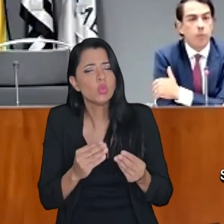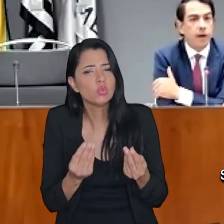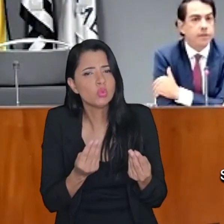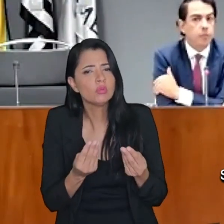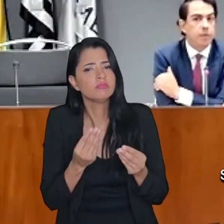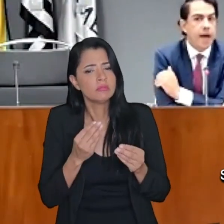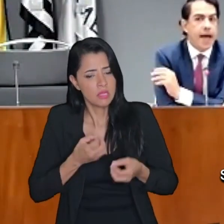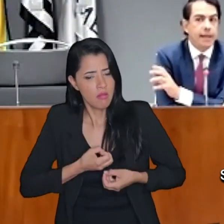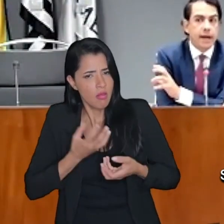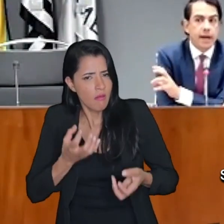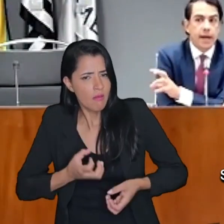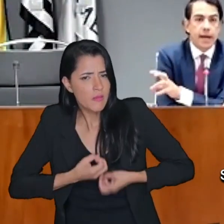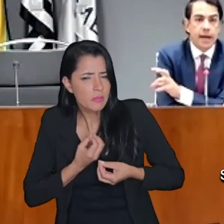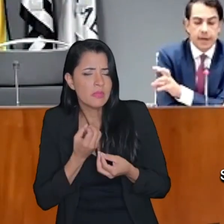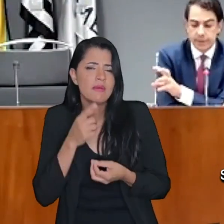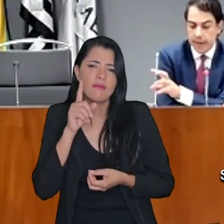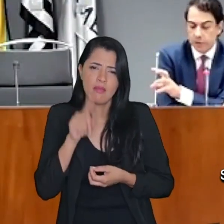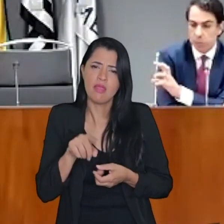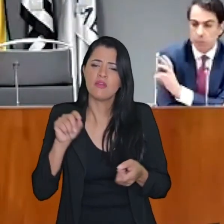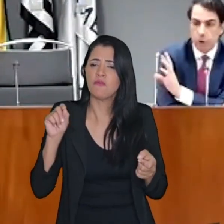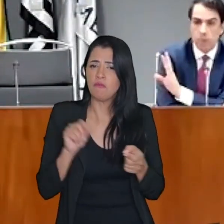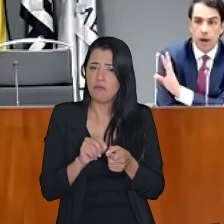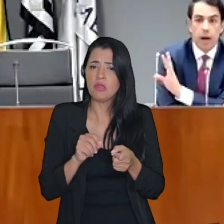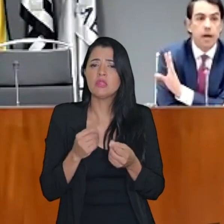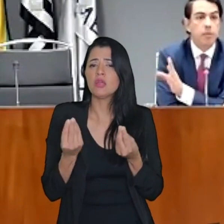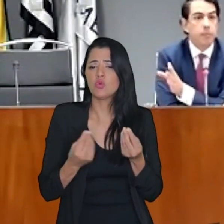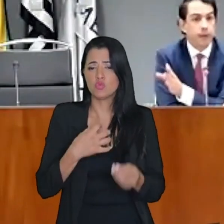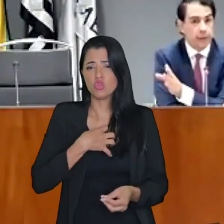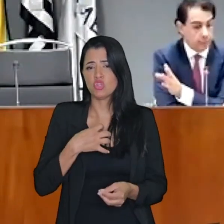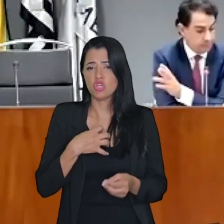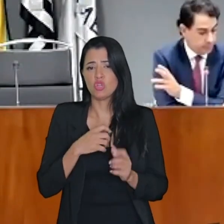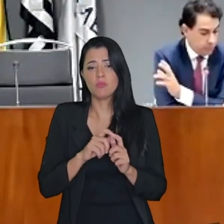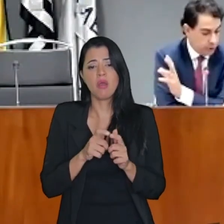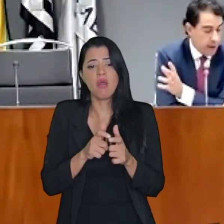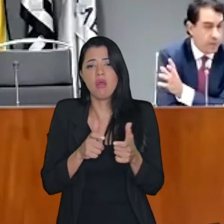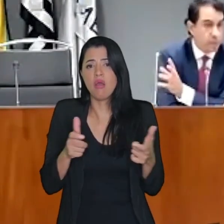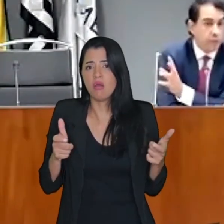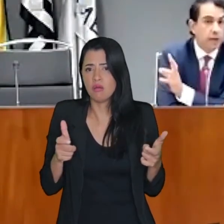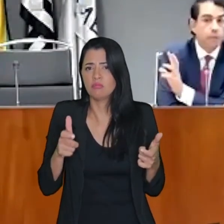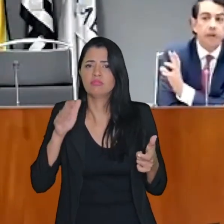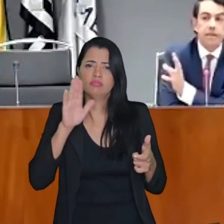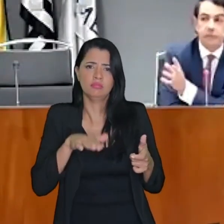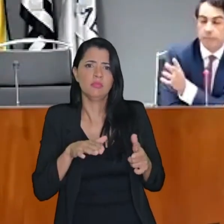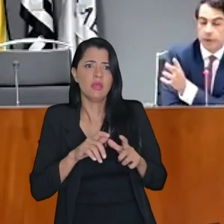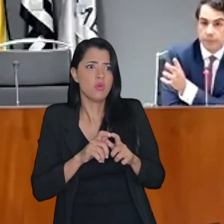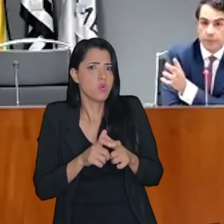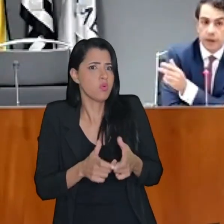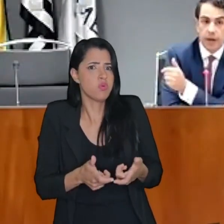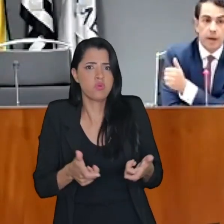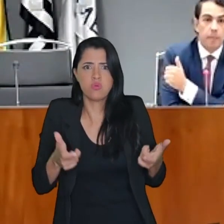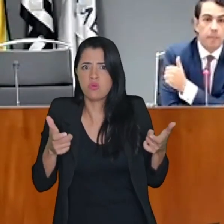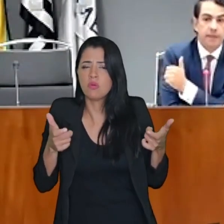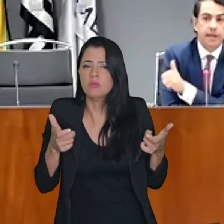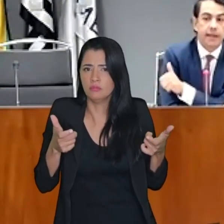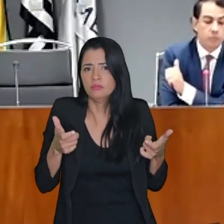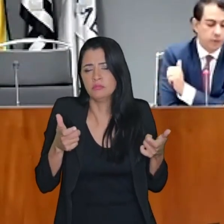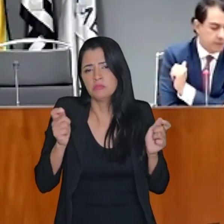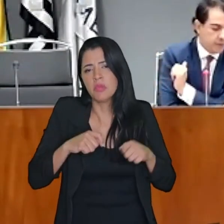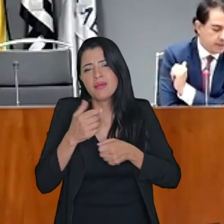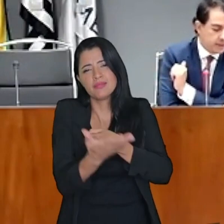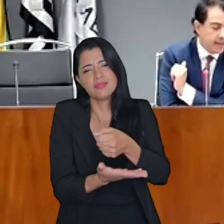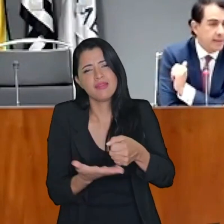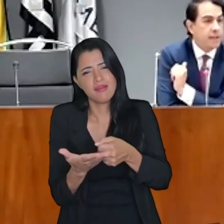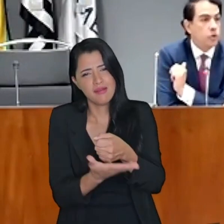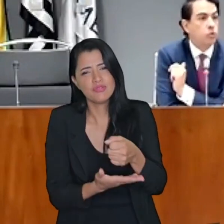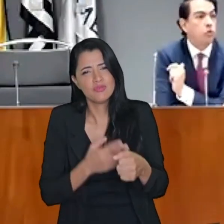que a colaboração premiada era realizada de uma forma ampla, eu diria mesmo que amplíssima, né? Baseada